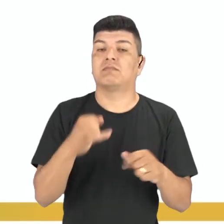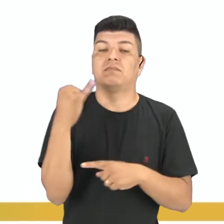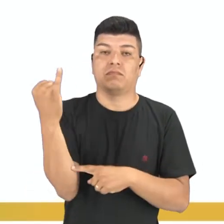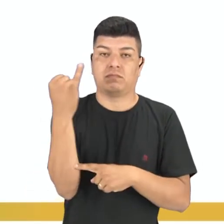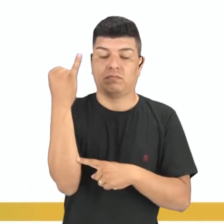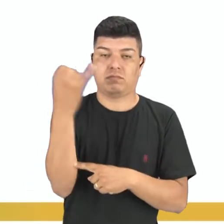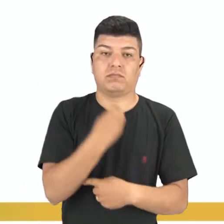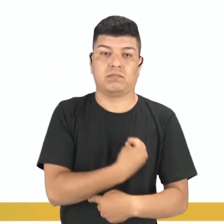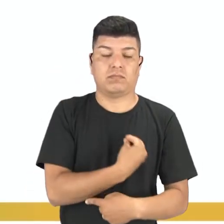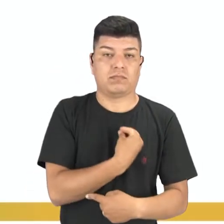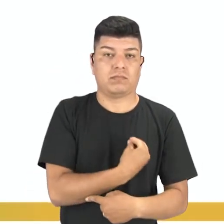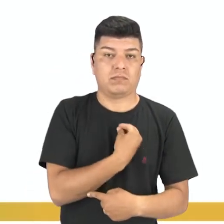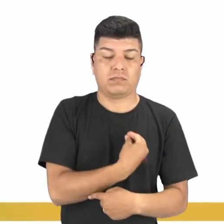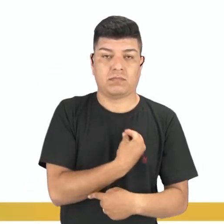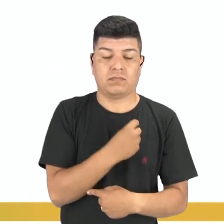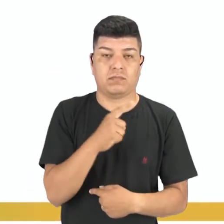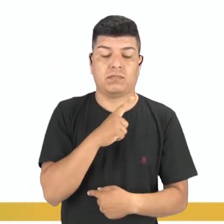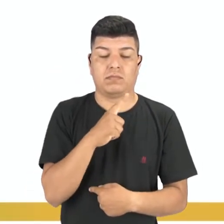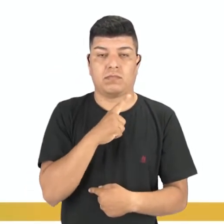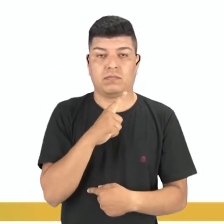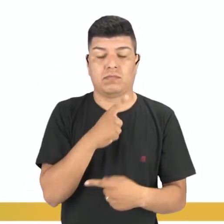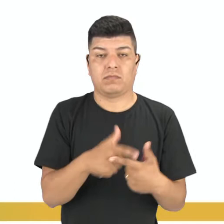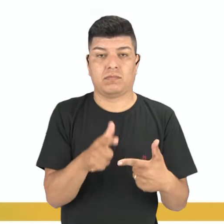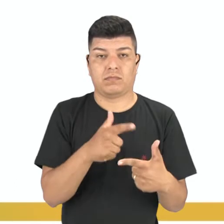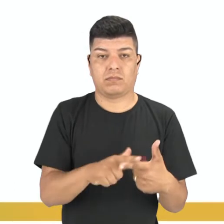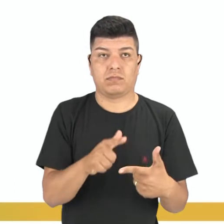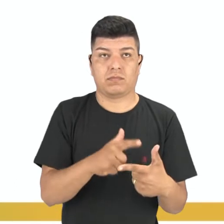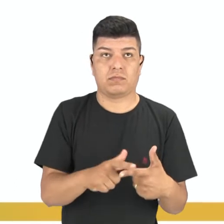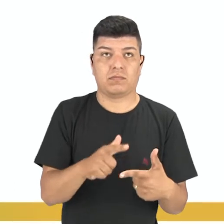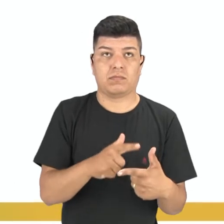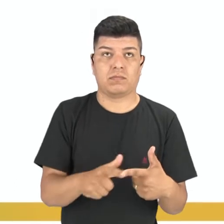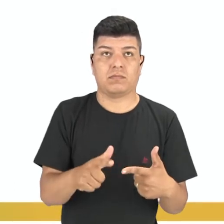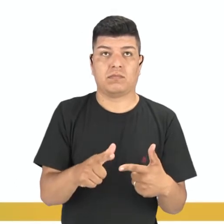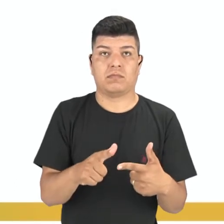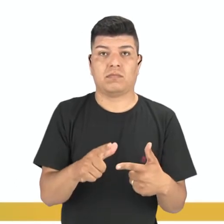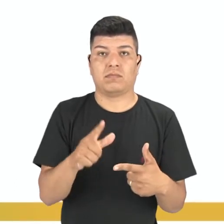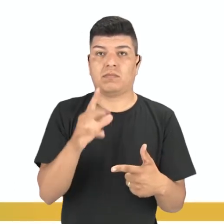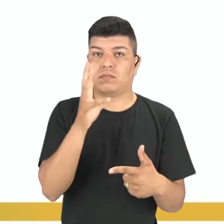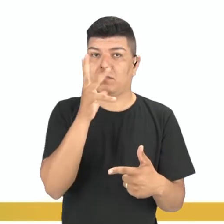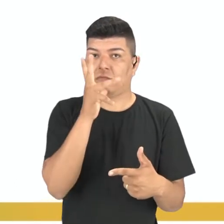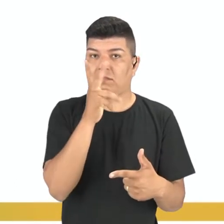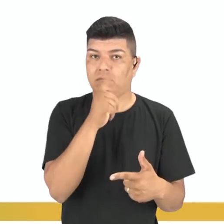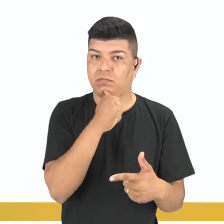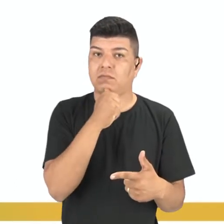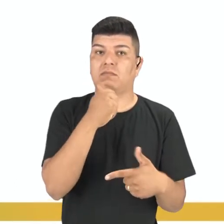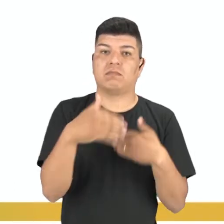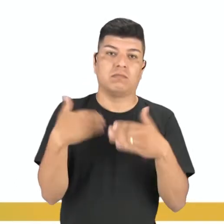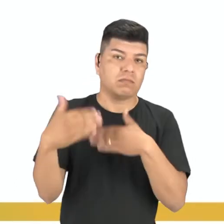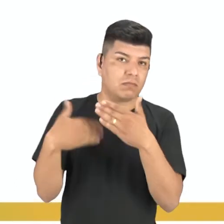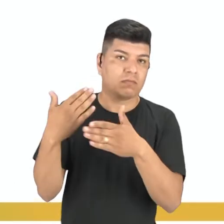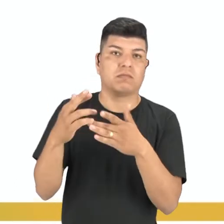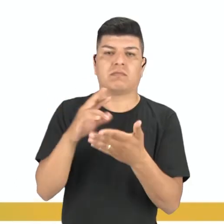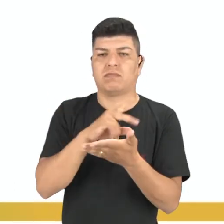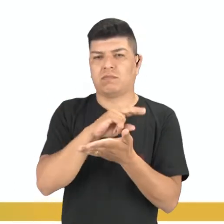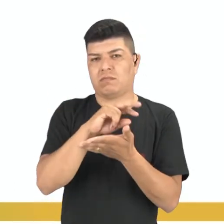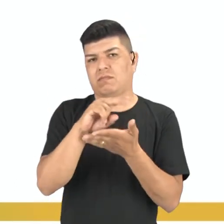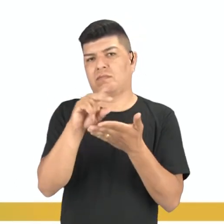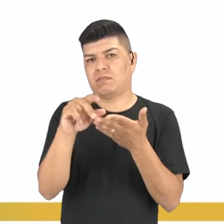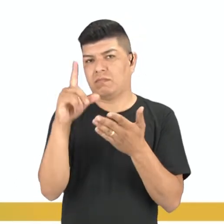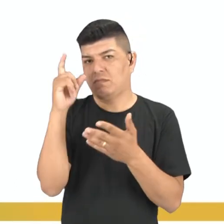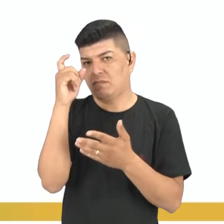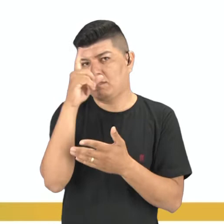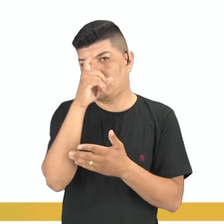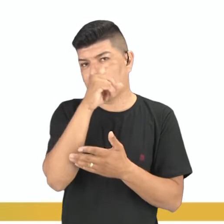né para sobrevivência então ela vai ter problemas de retardo mental desenvolvimento Enfim uma série de